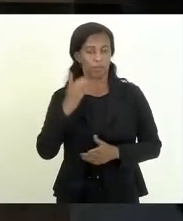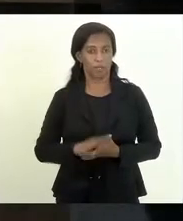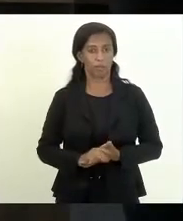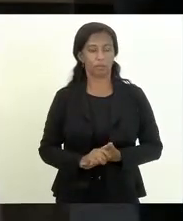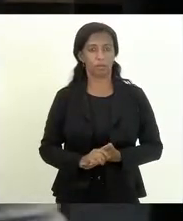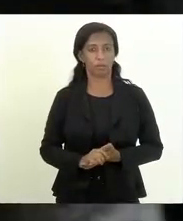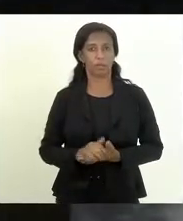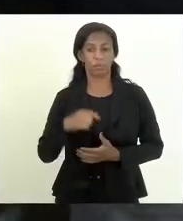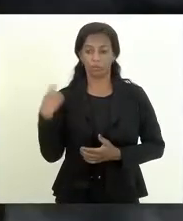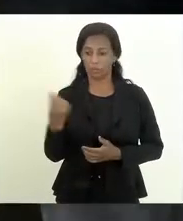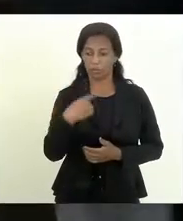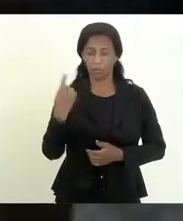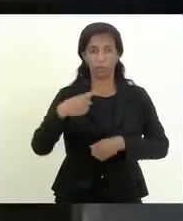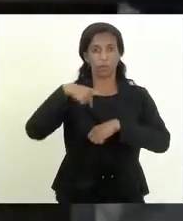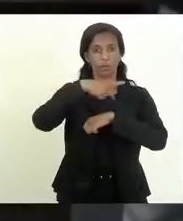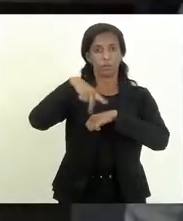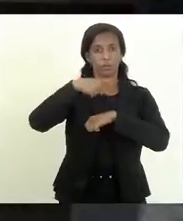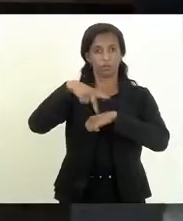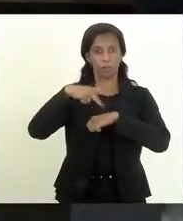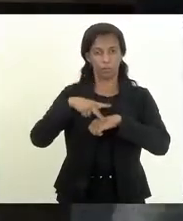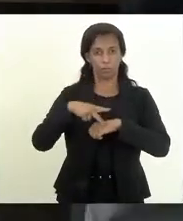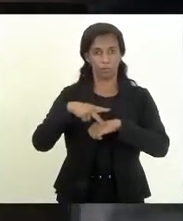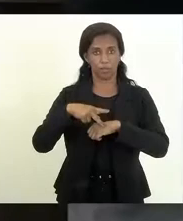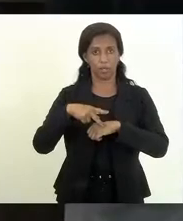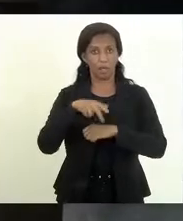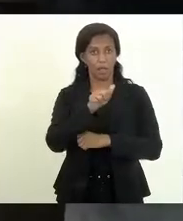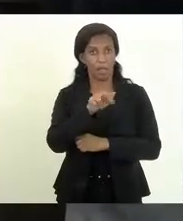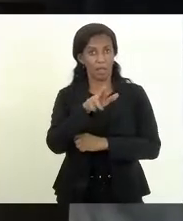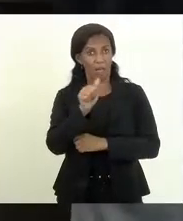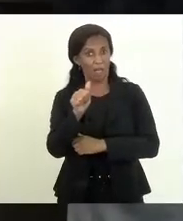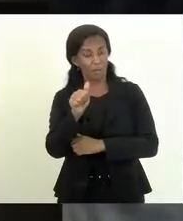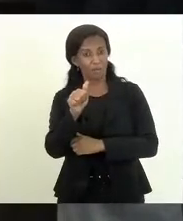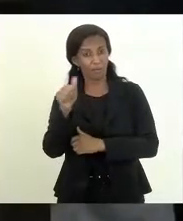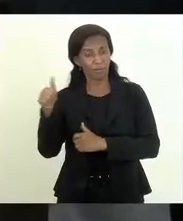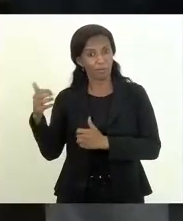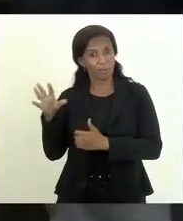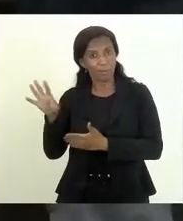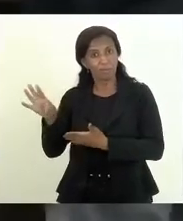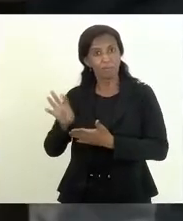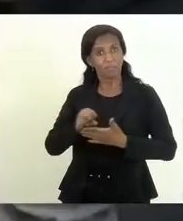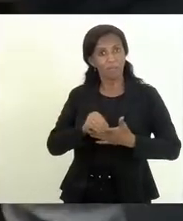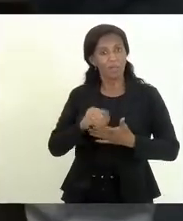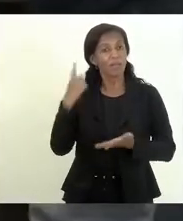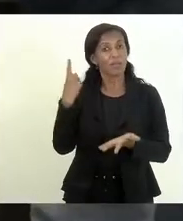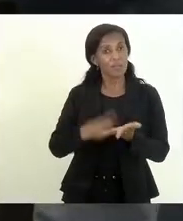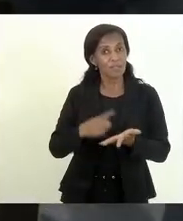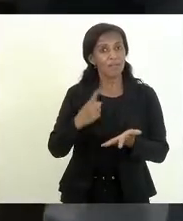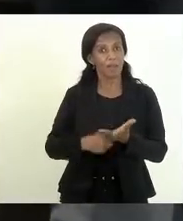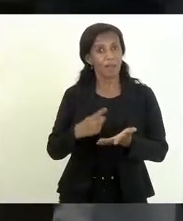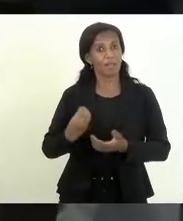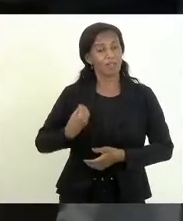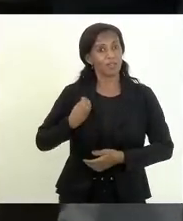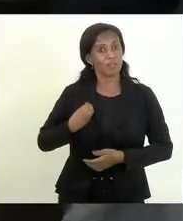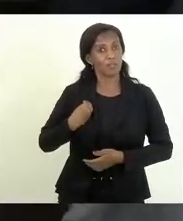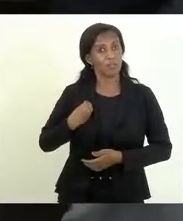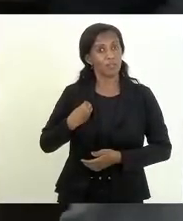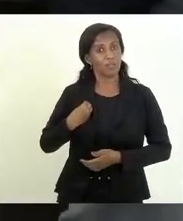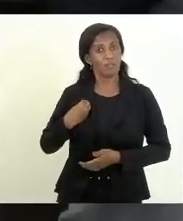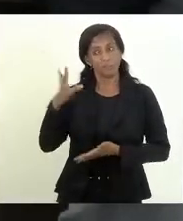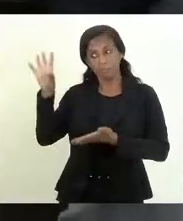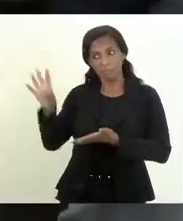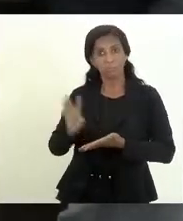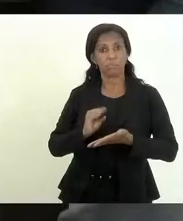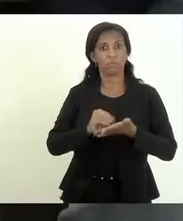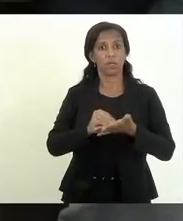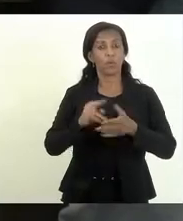que nós somos um país afrodescendente. Essa é a nossa marca de distinção, entre outras. Por